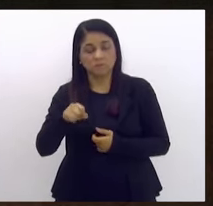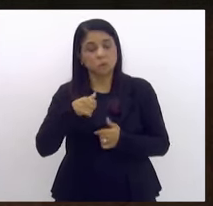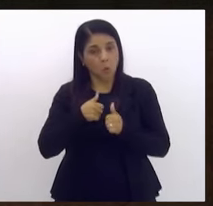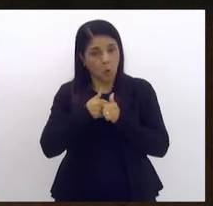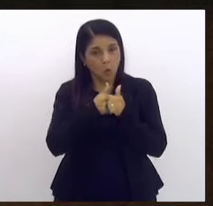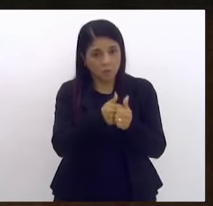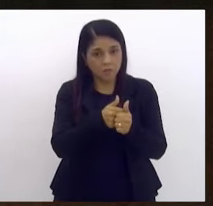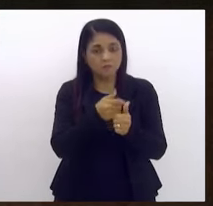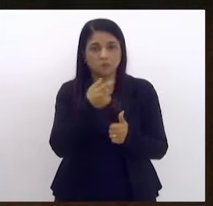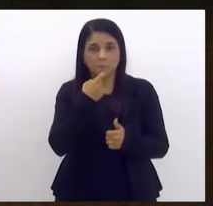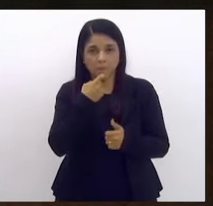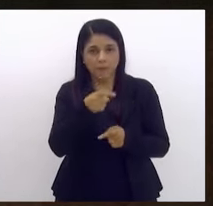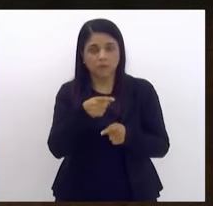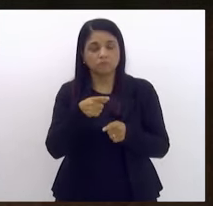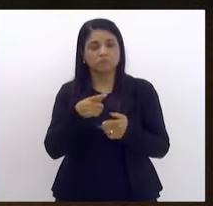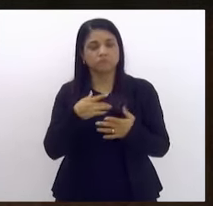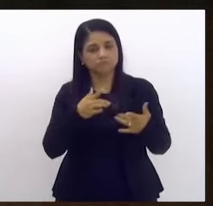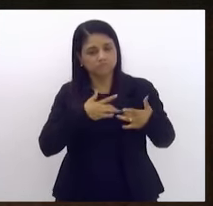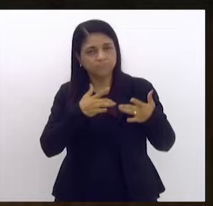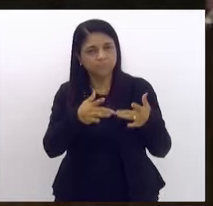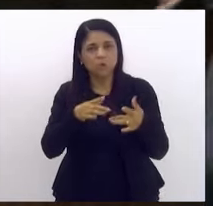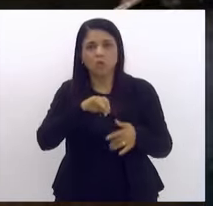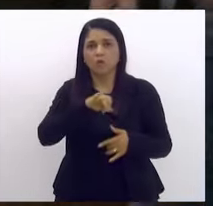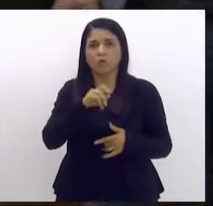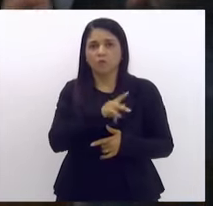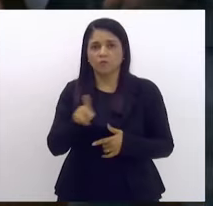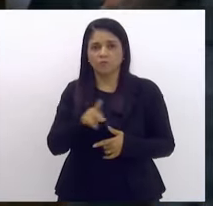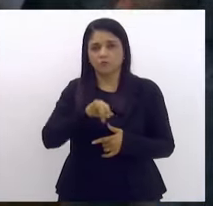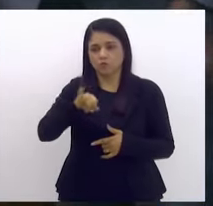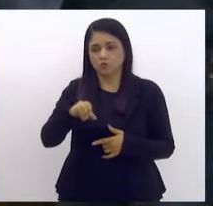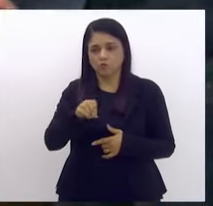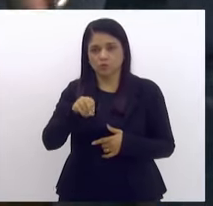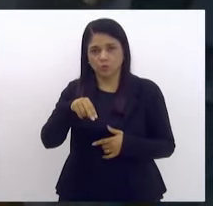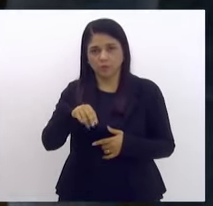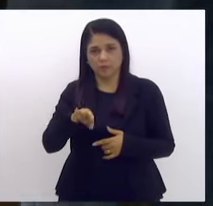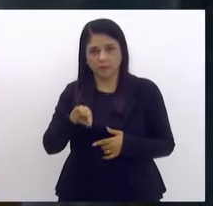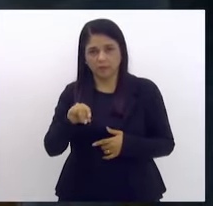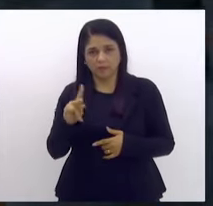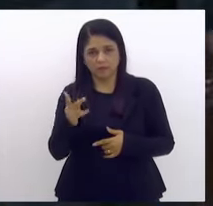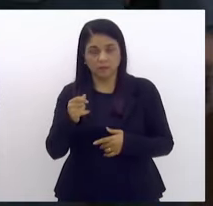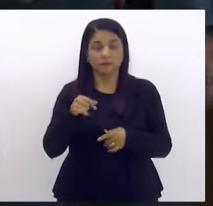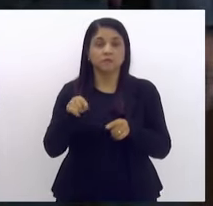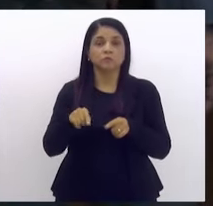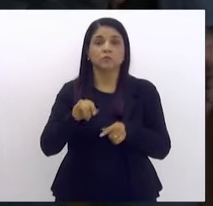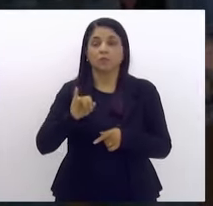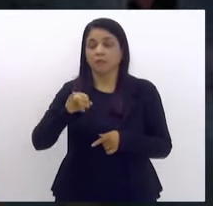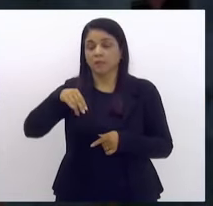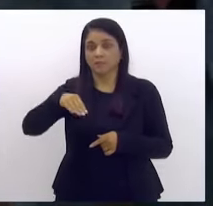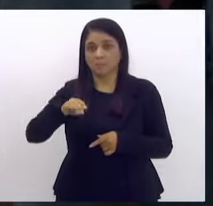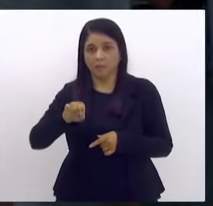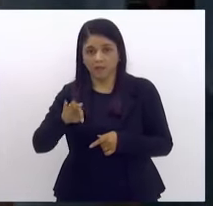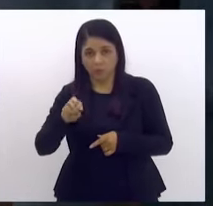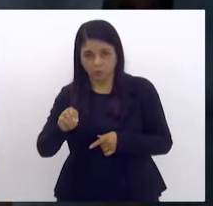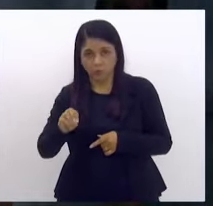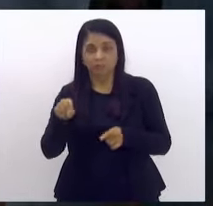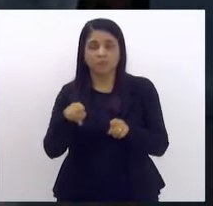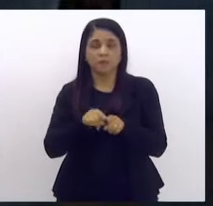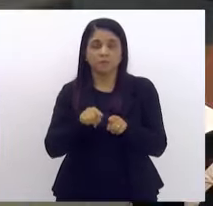se solidariza ao professor Jonathan e a todos os demais professores do IMERO que estão sofrendo com essa violência.